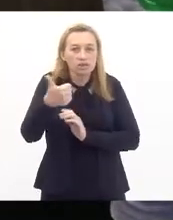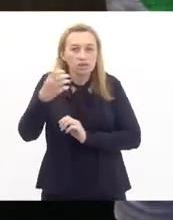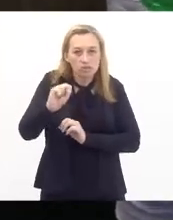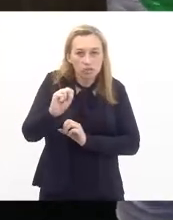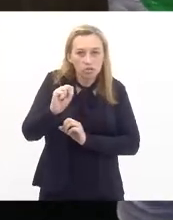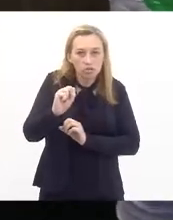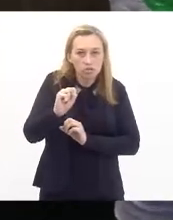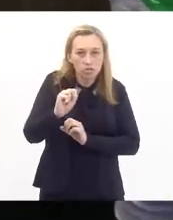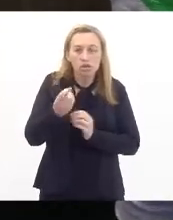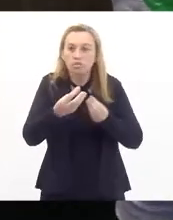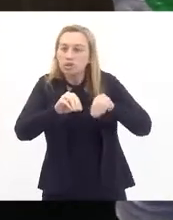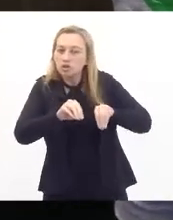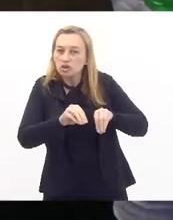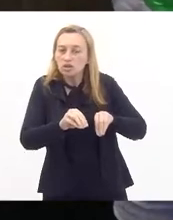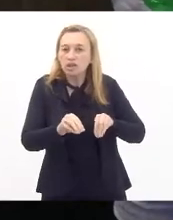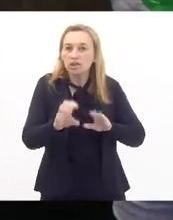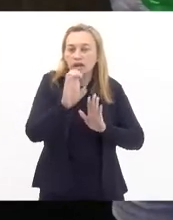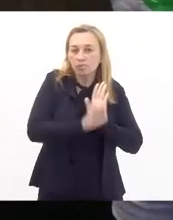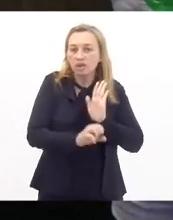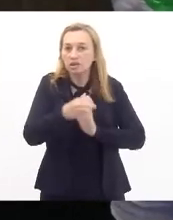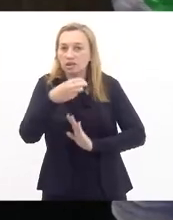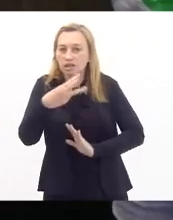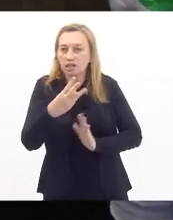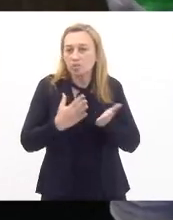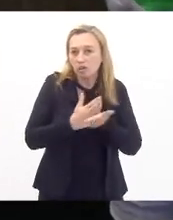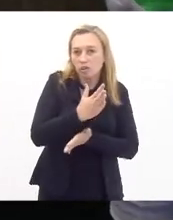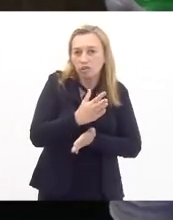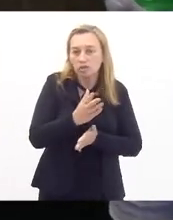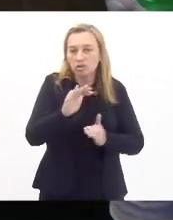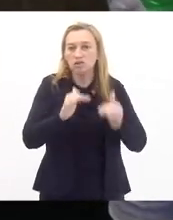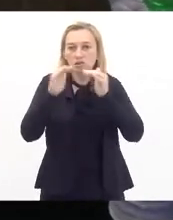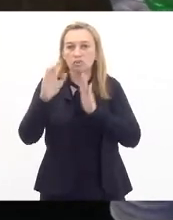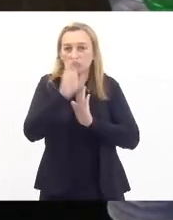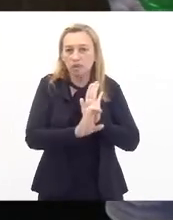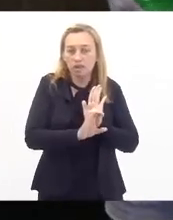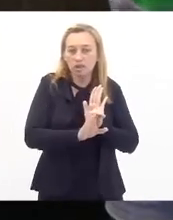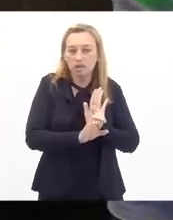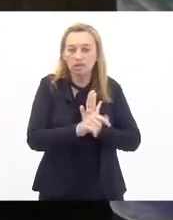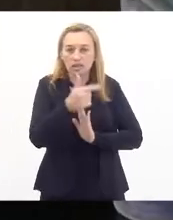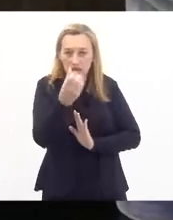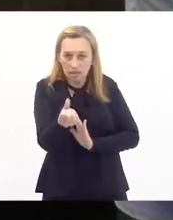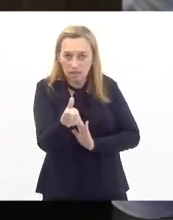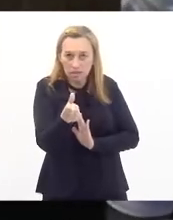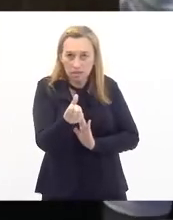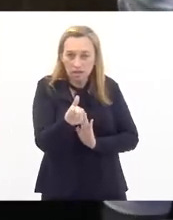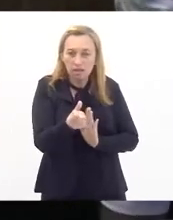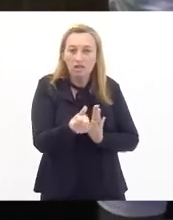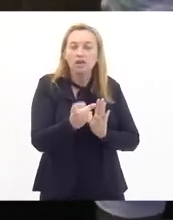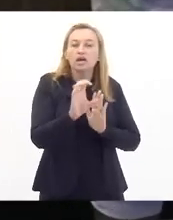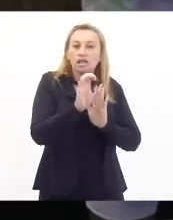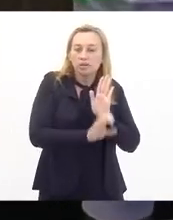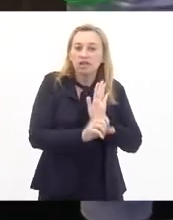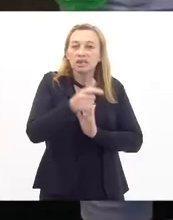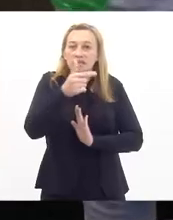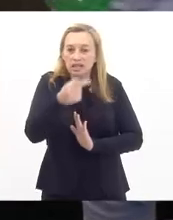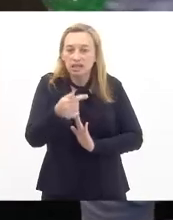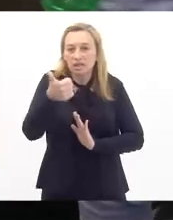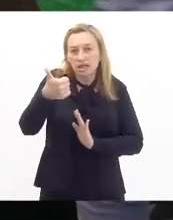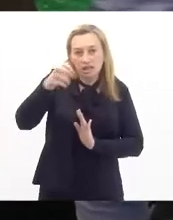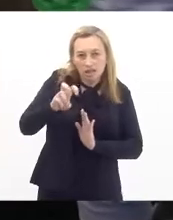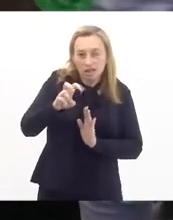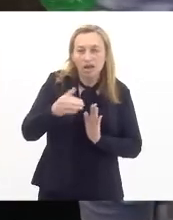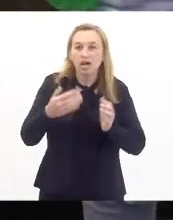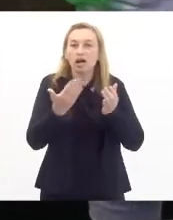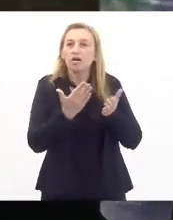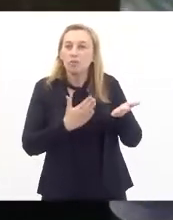8:18 prejudicada a emenda três pela provação com subemenda much nativa da Ilha das seis emendas 7:15